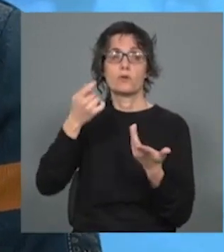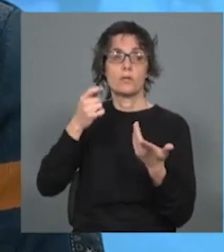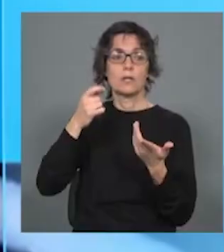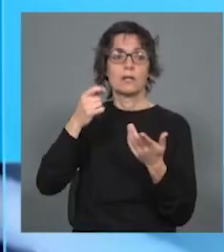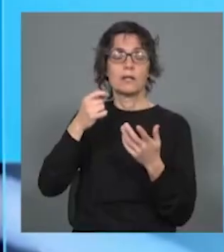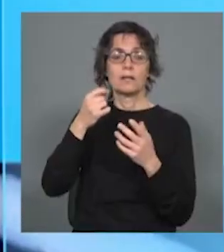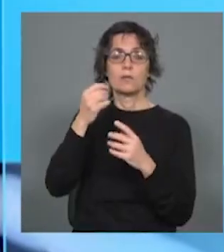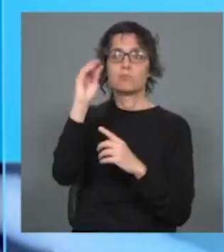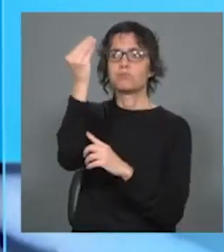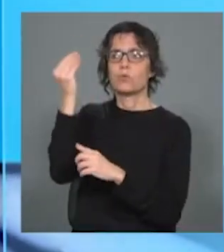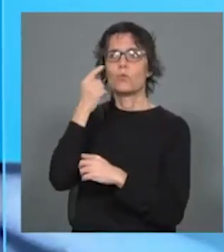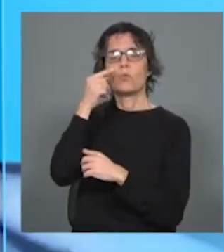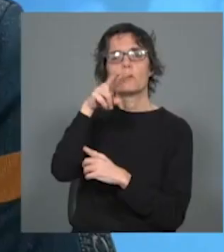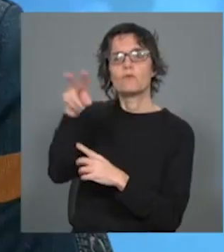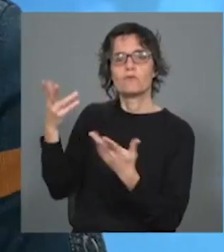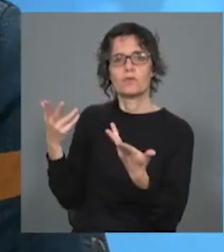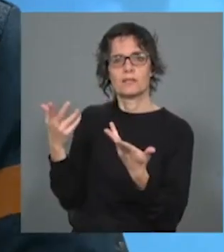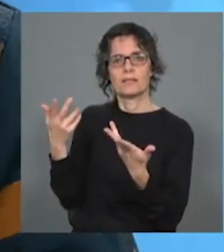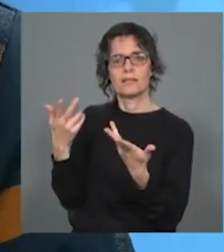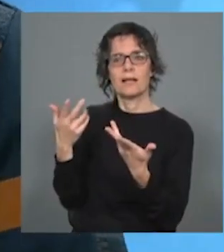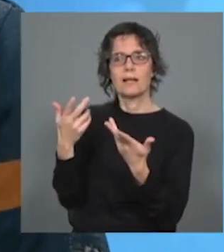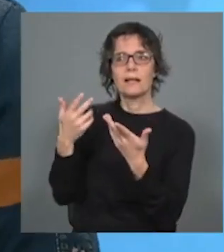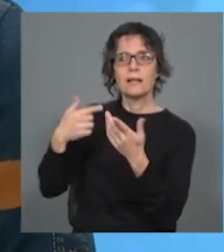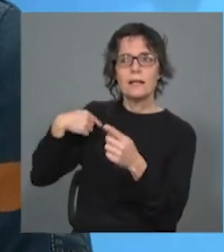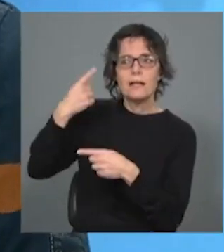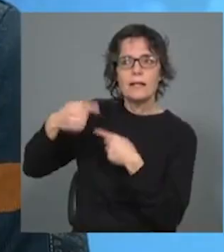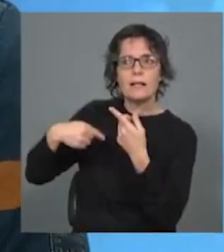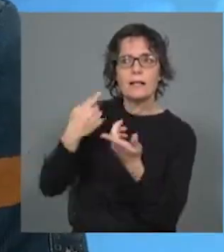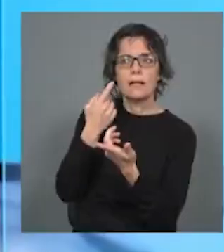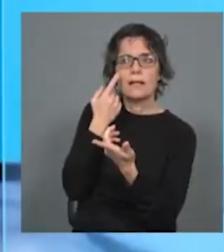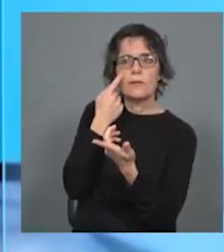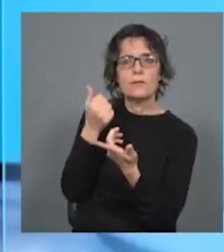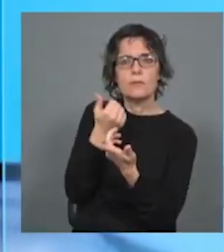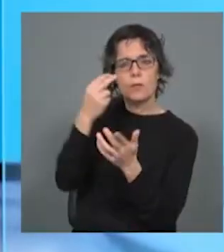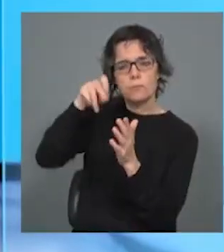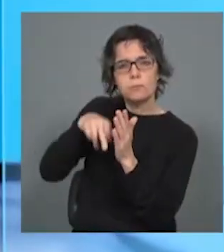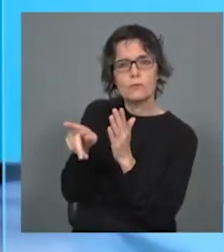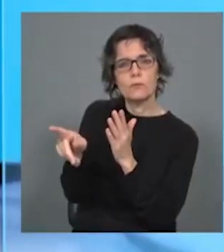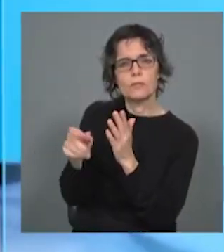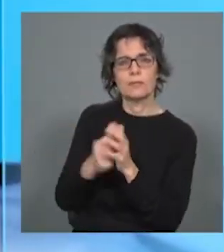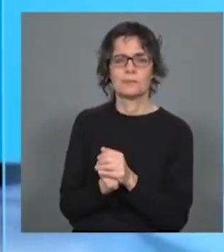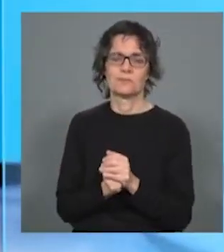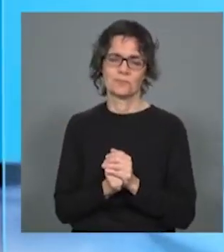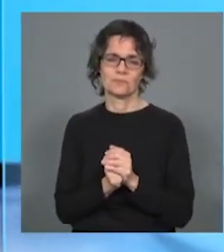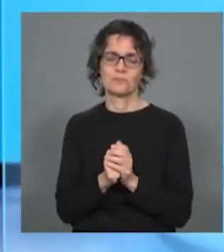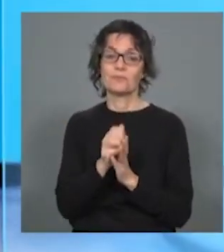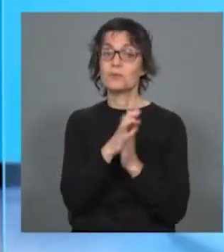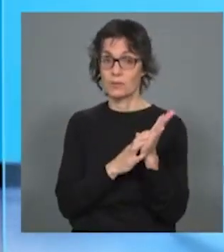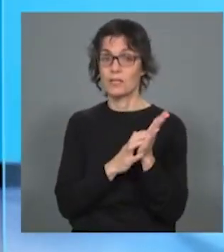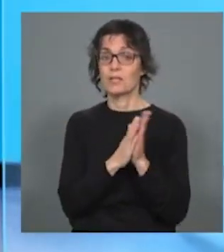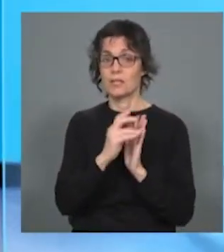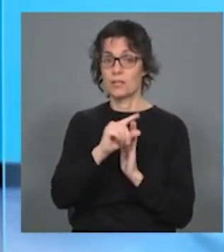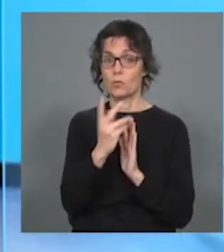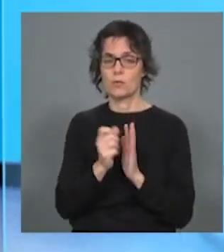é tentar descobrir coisas novas num património que já é secular. No texto de São Lucas. É um livro editado